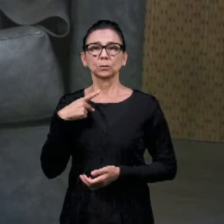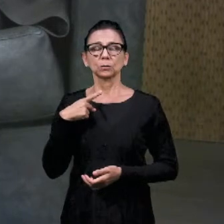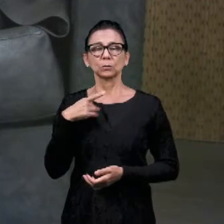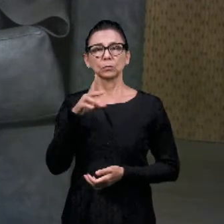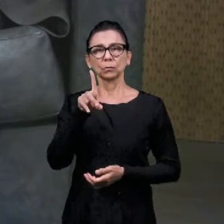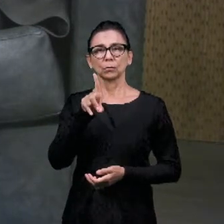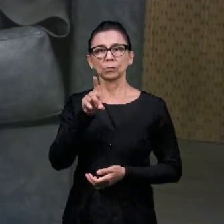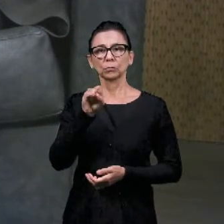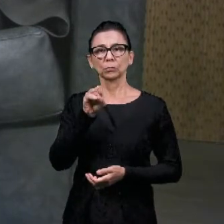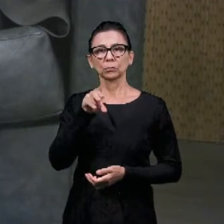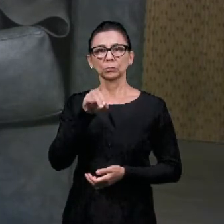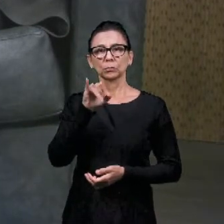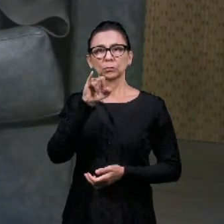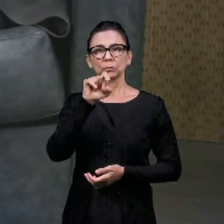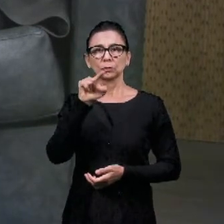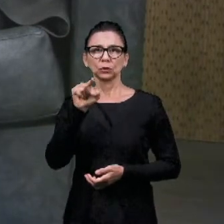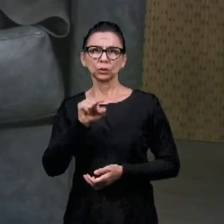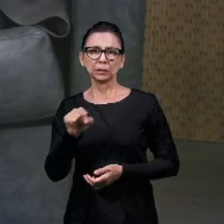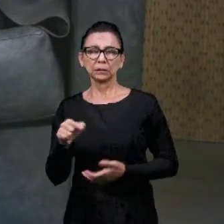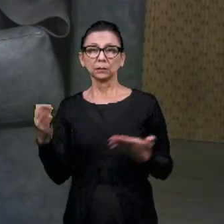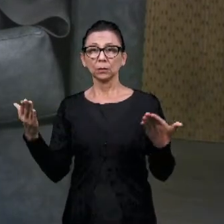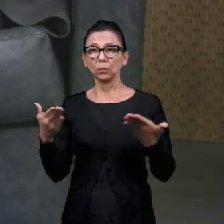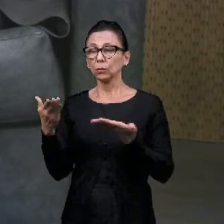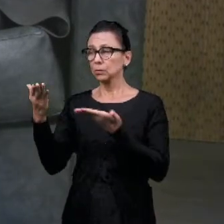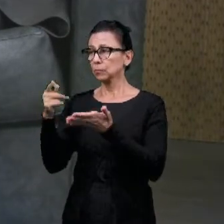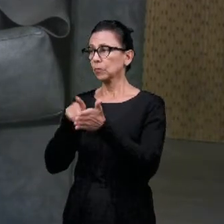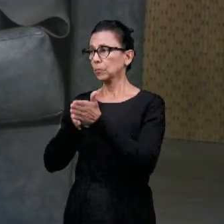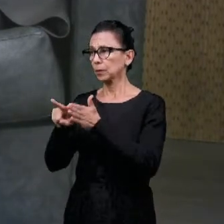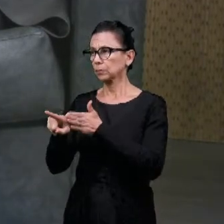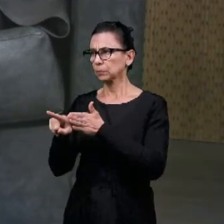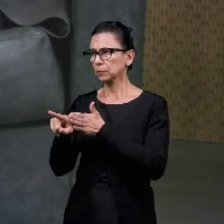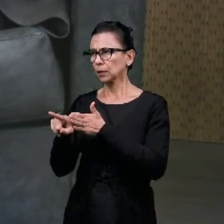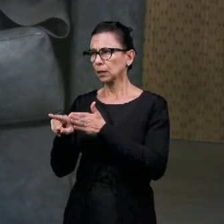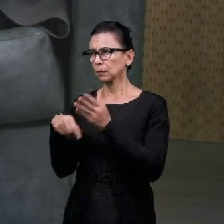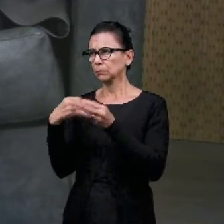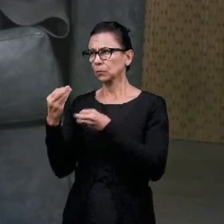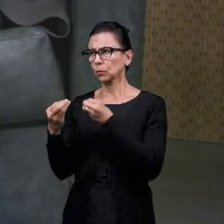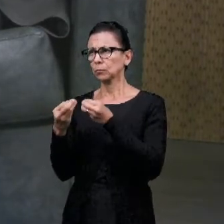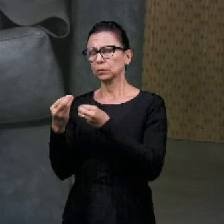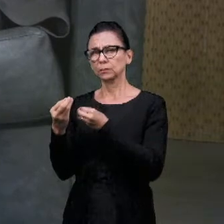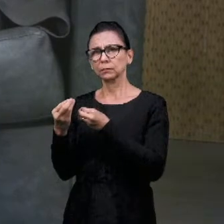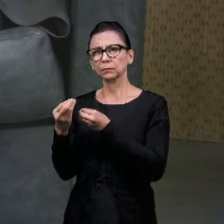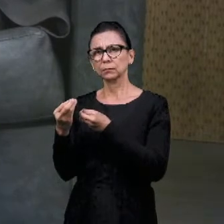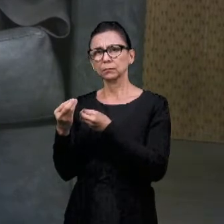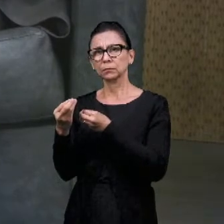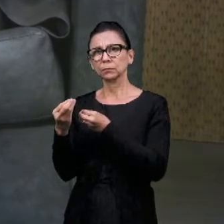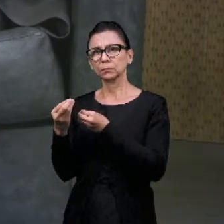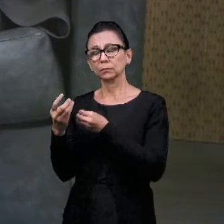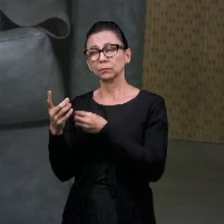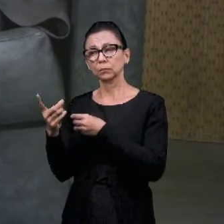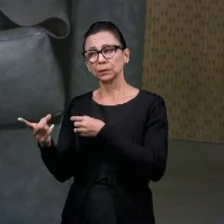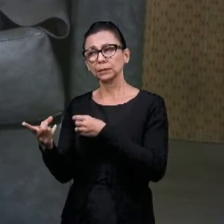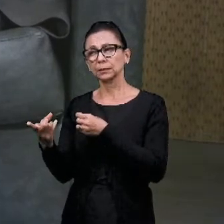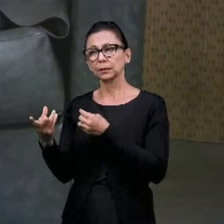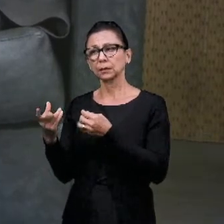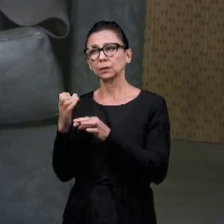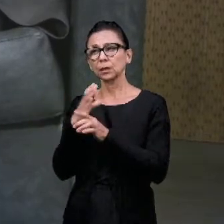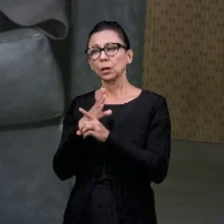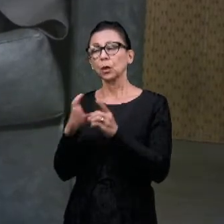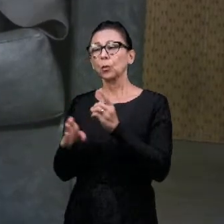pouquinho sobre o que é que vai ser abordado, a palavra, a condução do culto daqui a